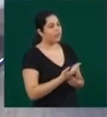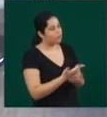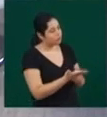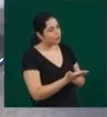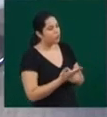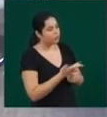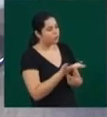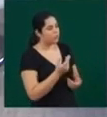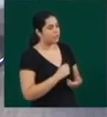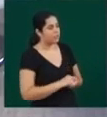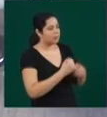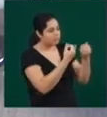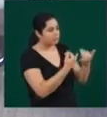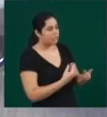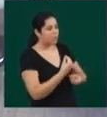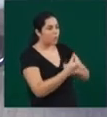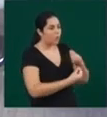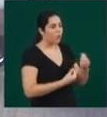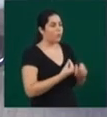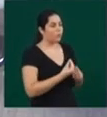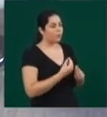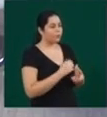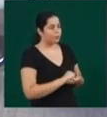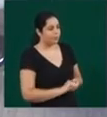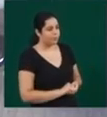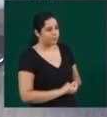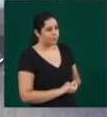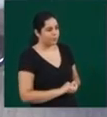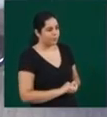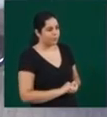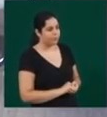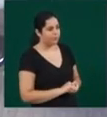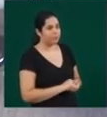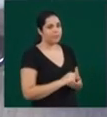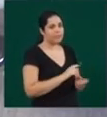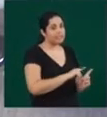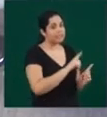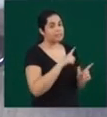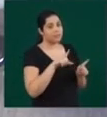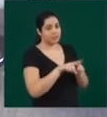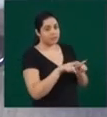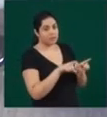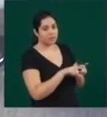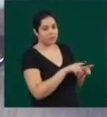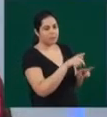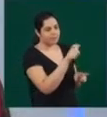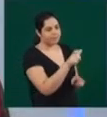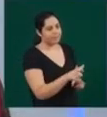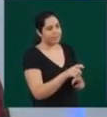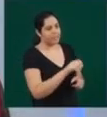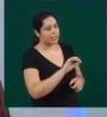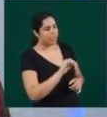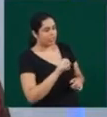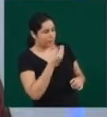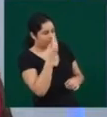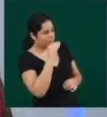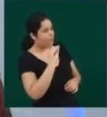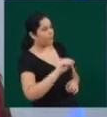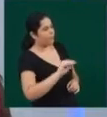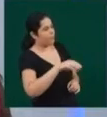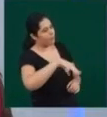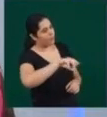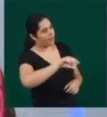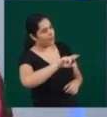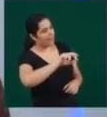para esclarecer mesmo o que configura assédio sexual, mas não só ele, assédio moral também. Uhum. Explica pra gente.